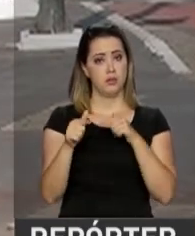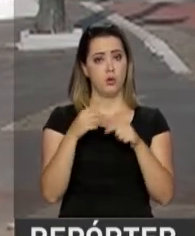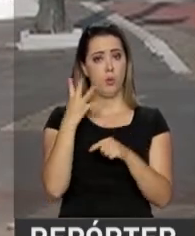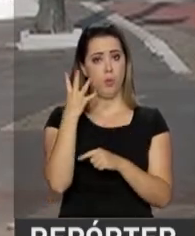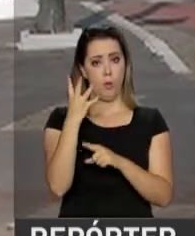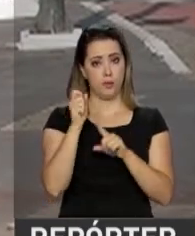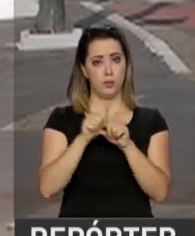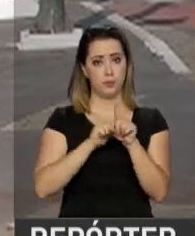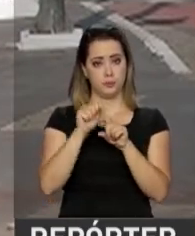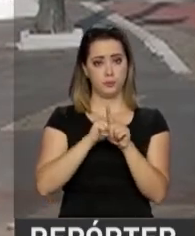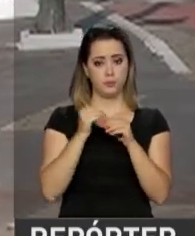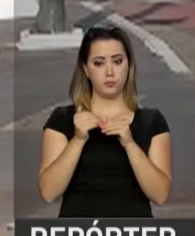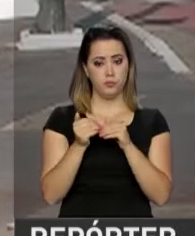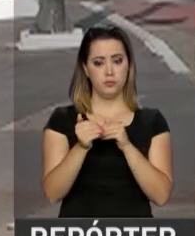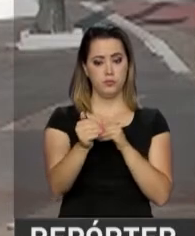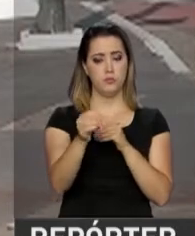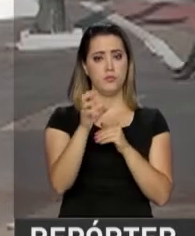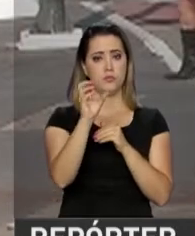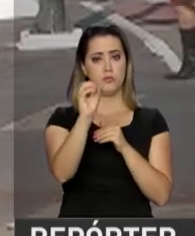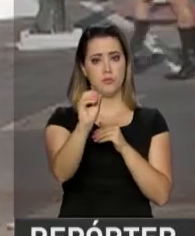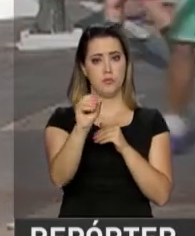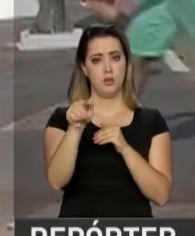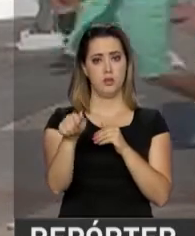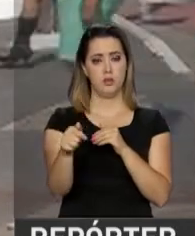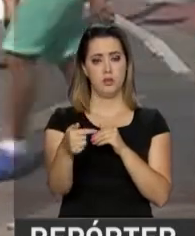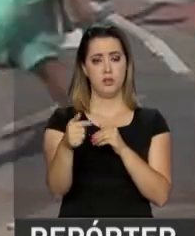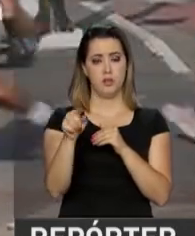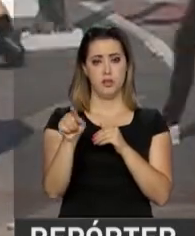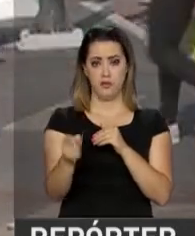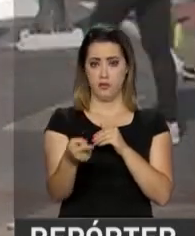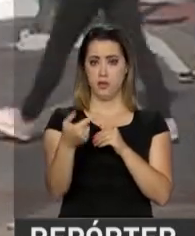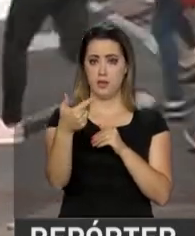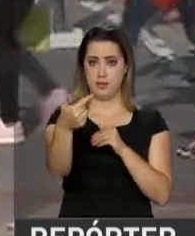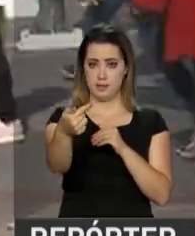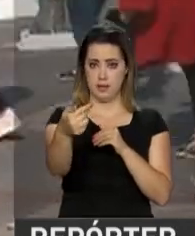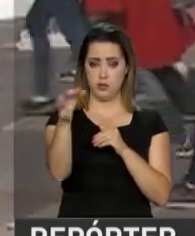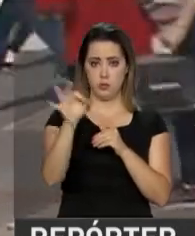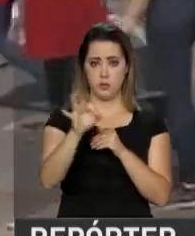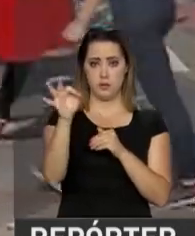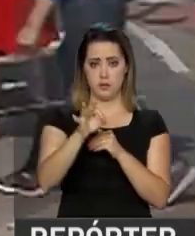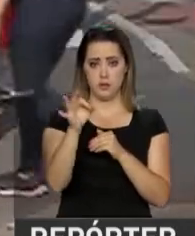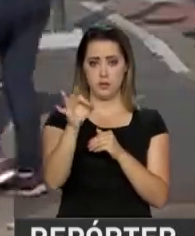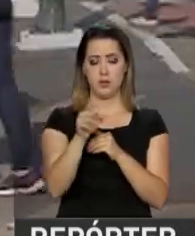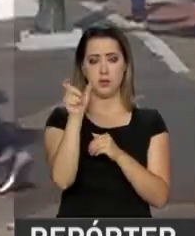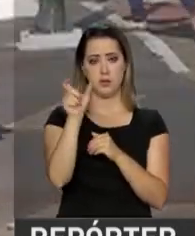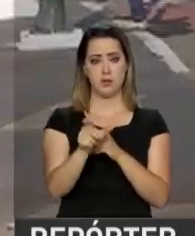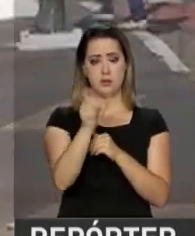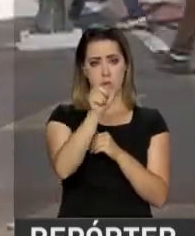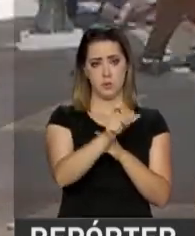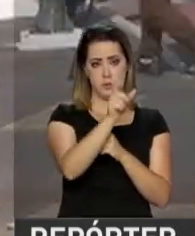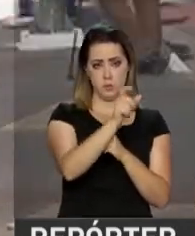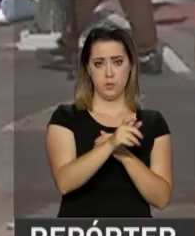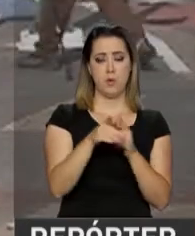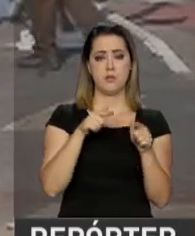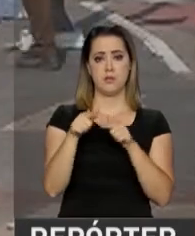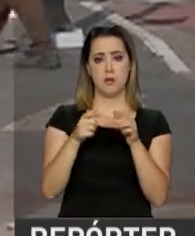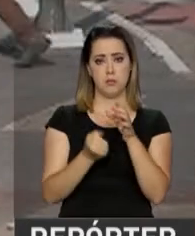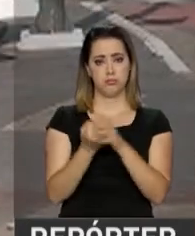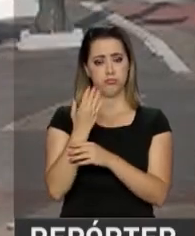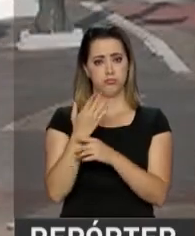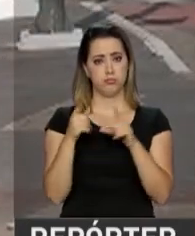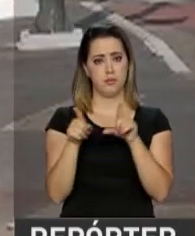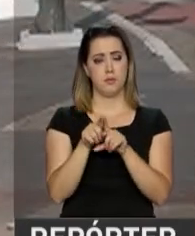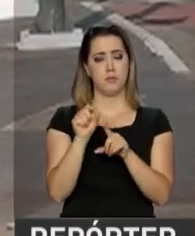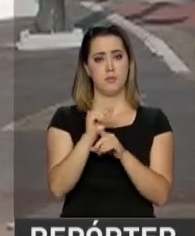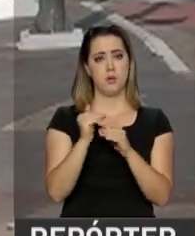meses seguidos com queda de 0,7 por cento do desemprego entre a população economicamente ativa eo aumento da atividade